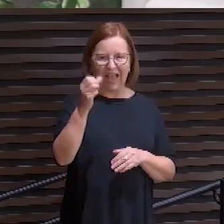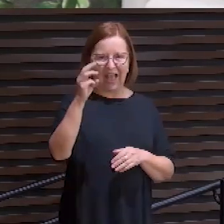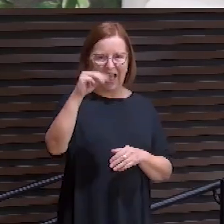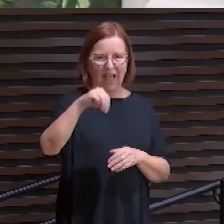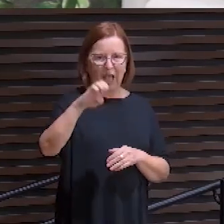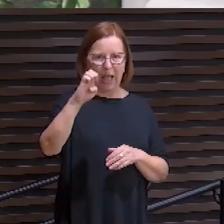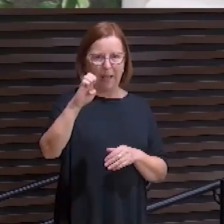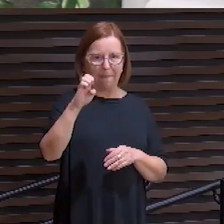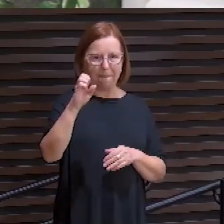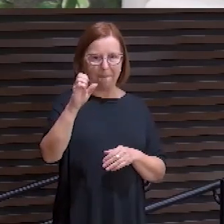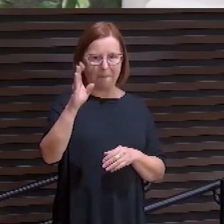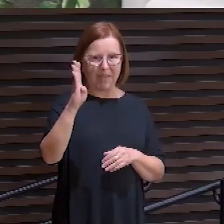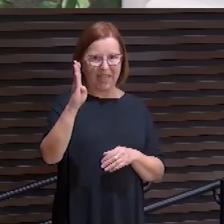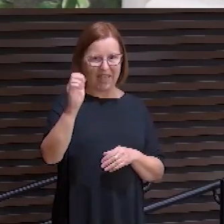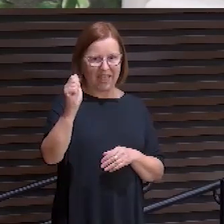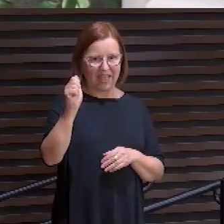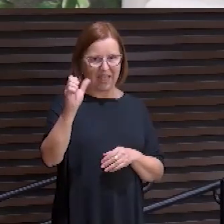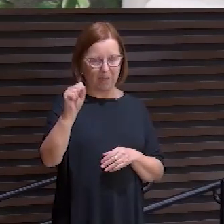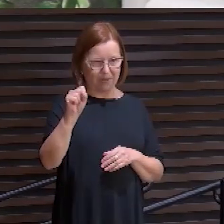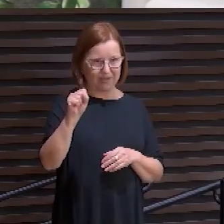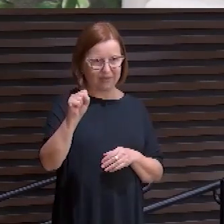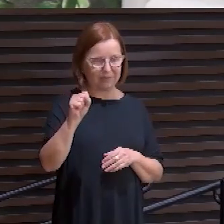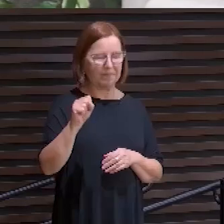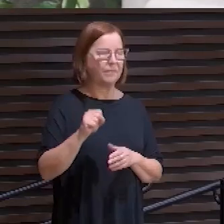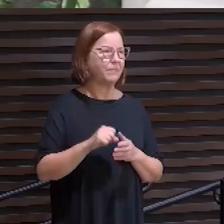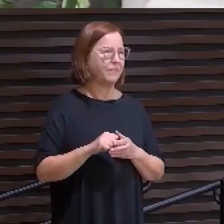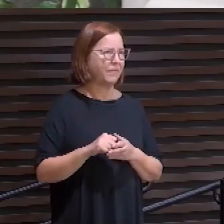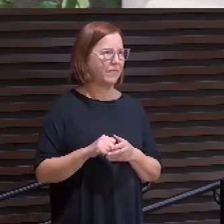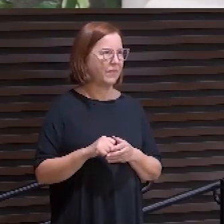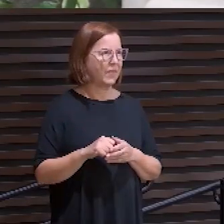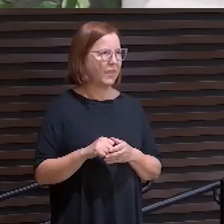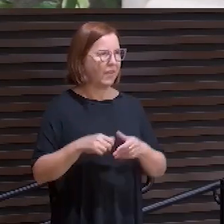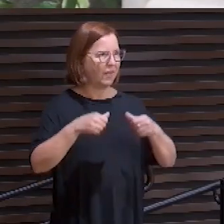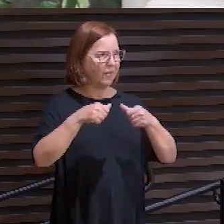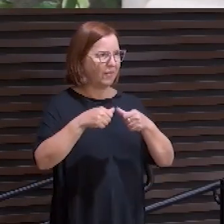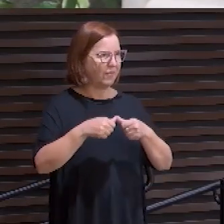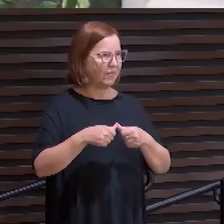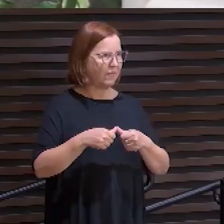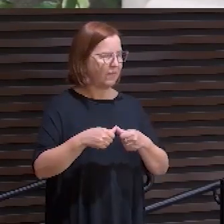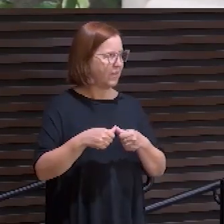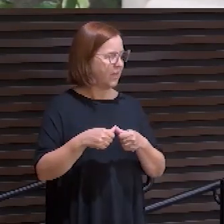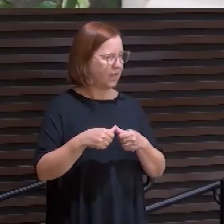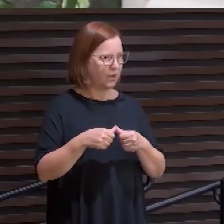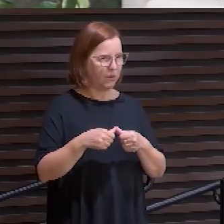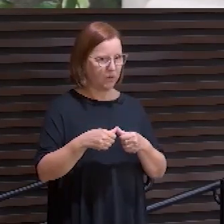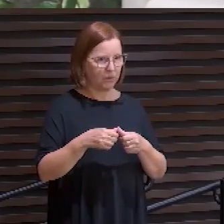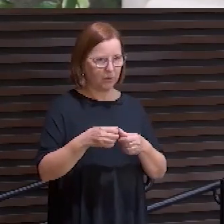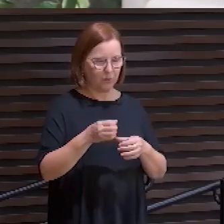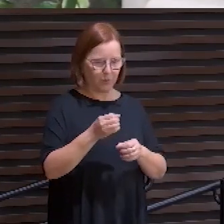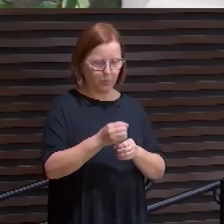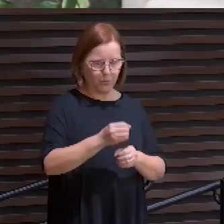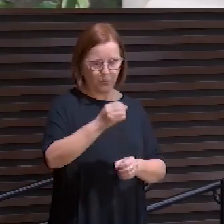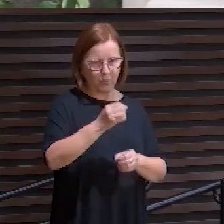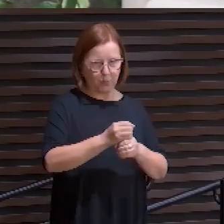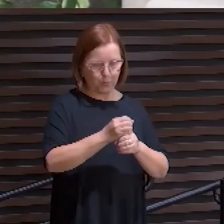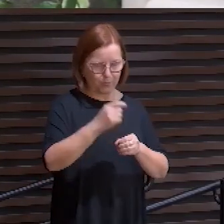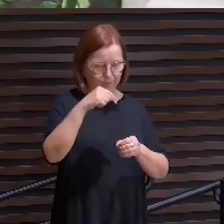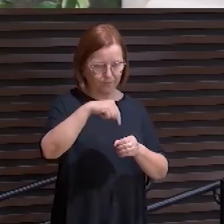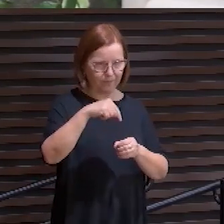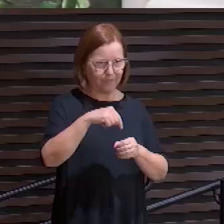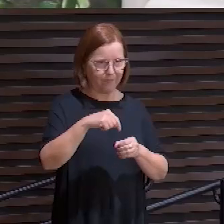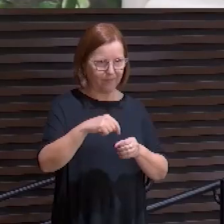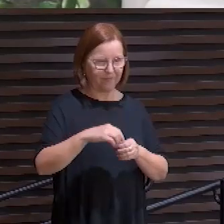treiná-las. Essas amebas ficavam lá no tubo, sendo